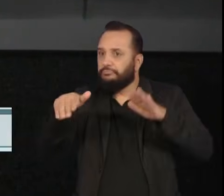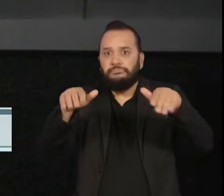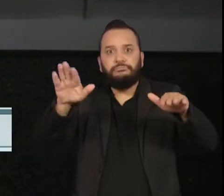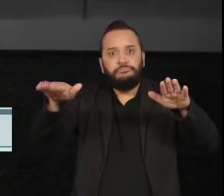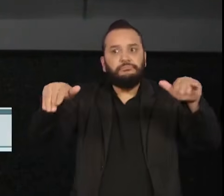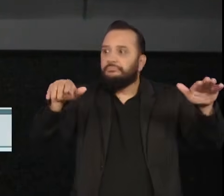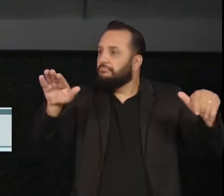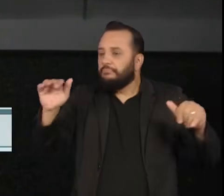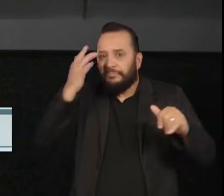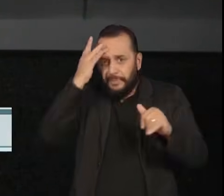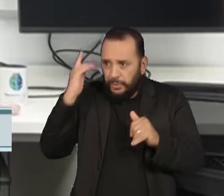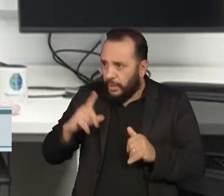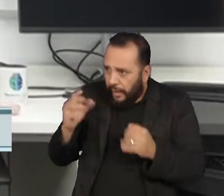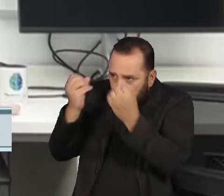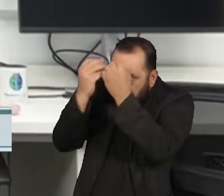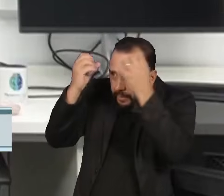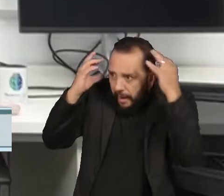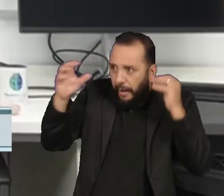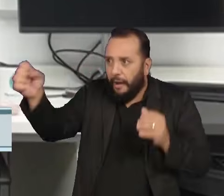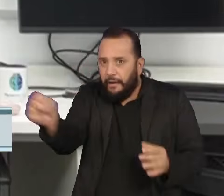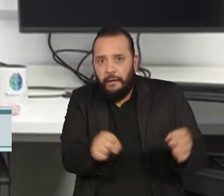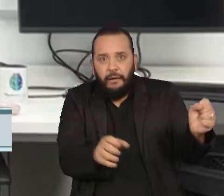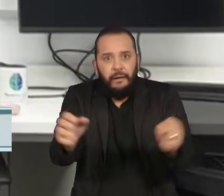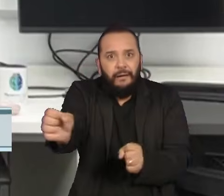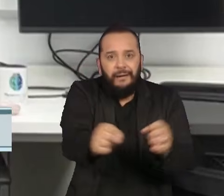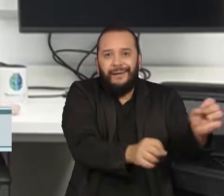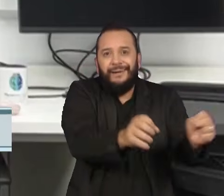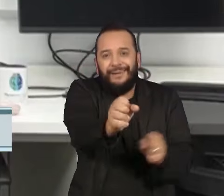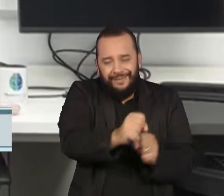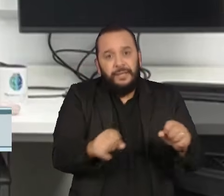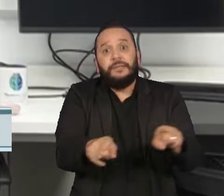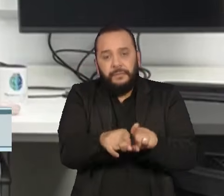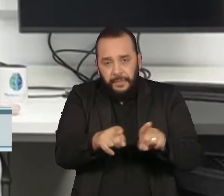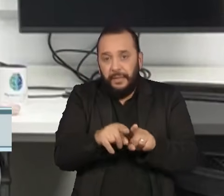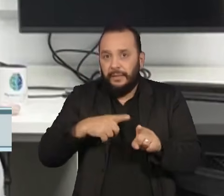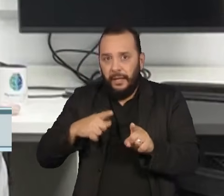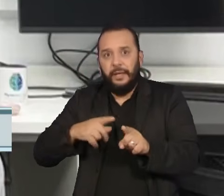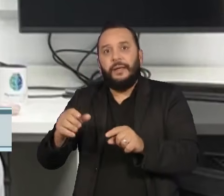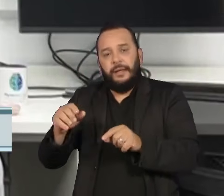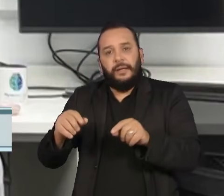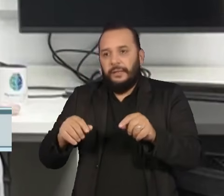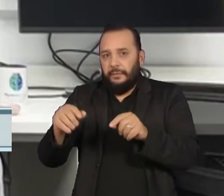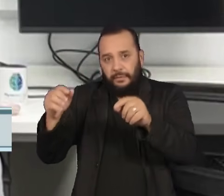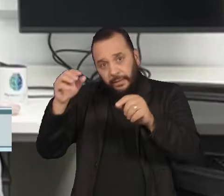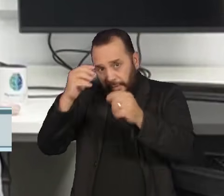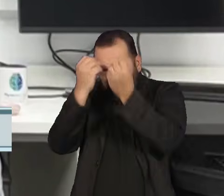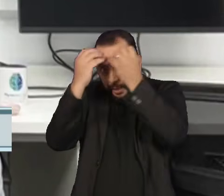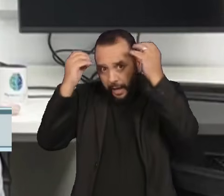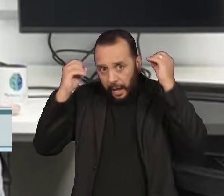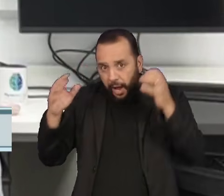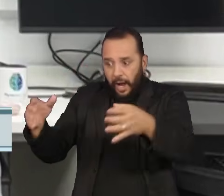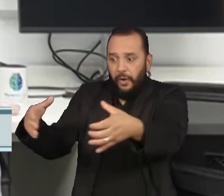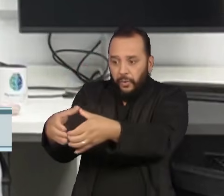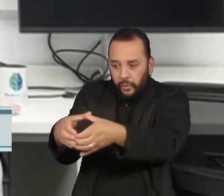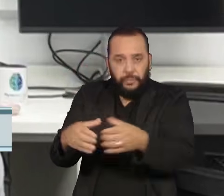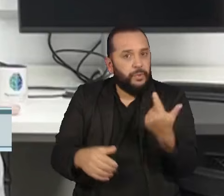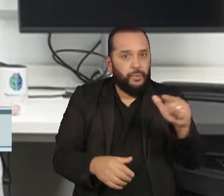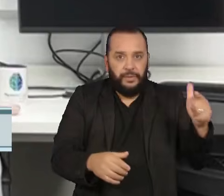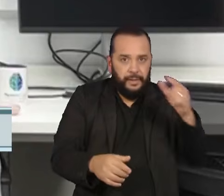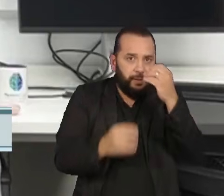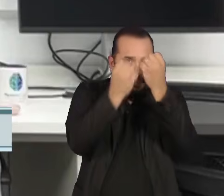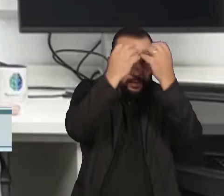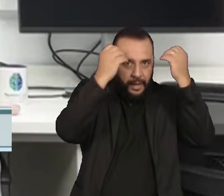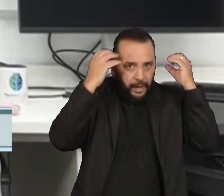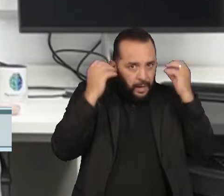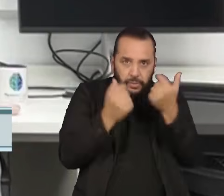maior amostra de indivíduos com e sem TDAH da América Latina. Então, dentro do nosso protocolo, a gente incluiu